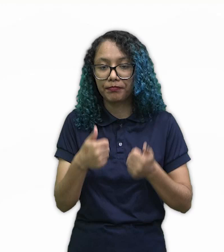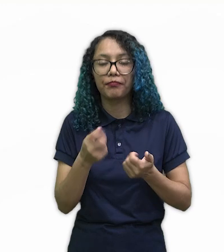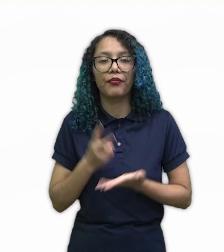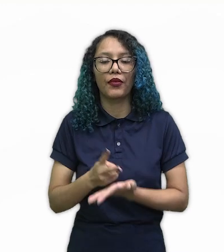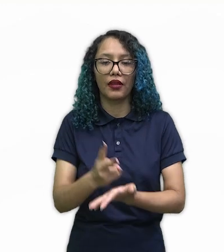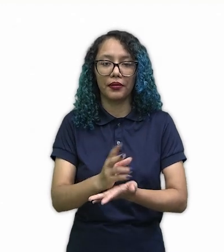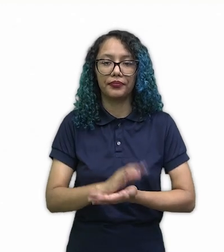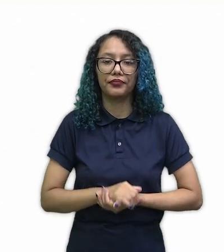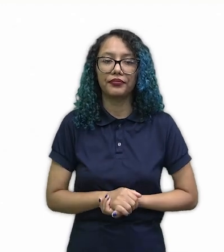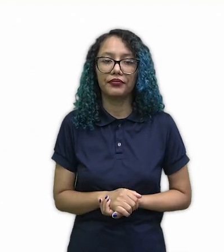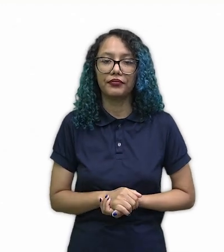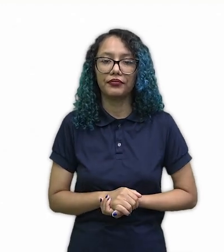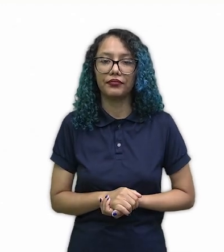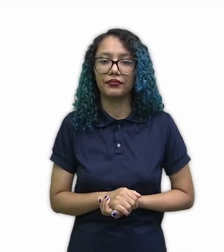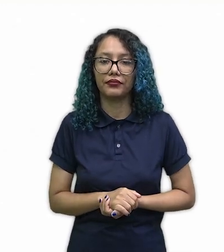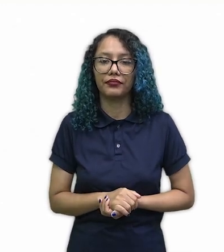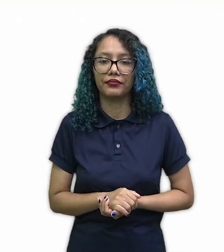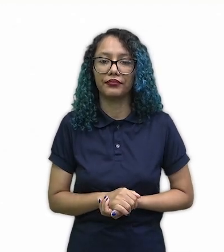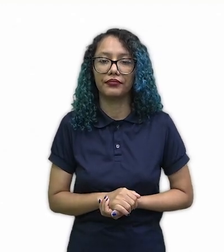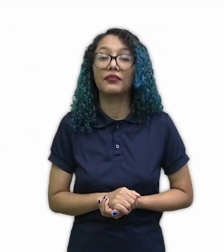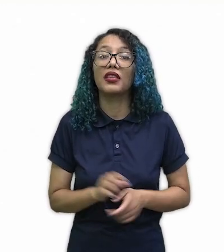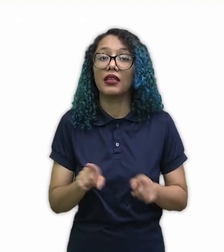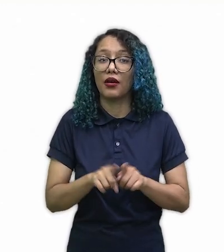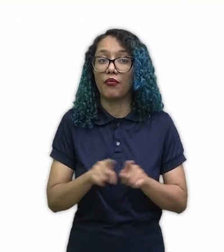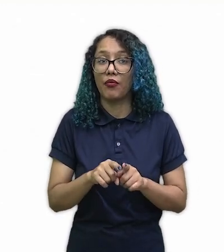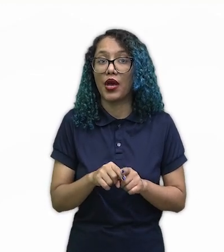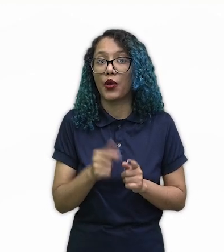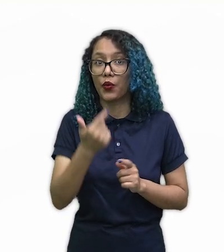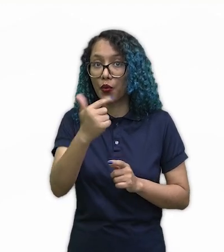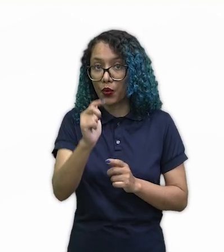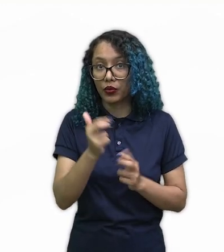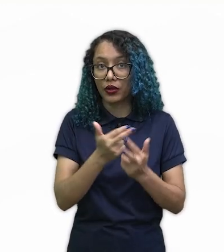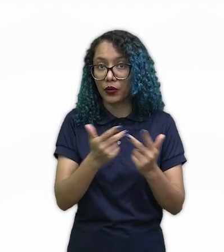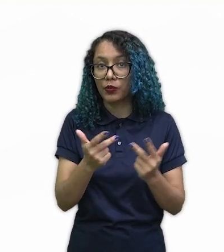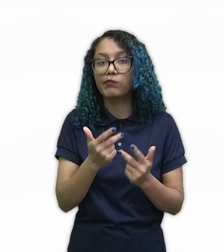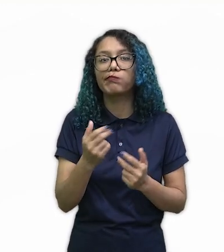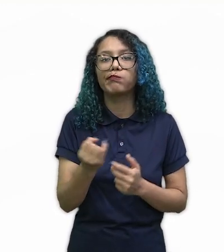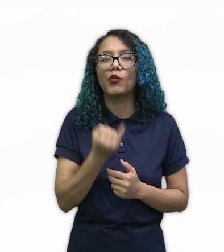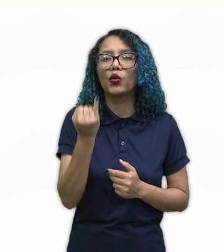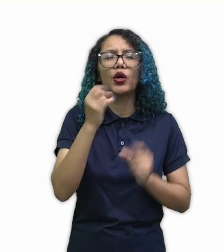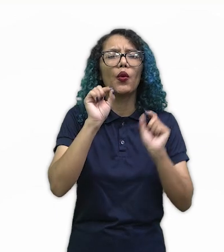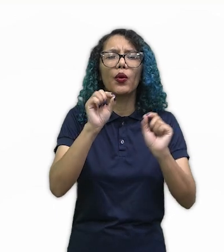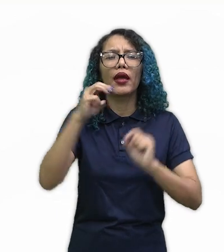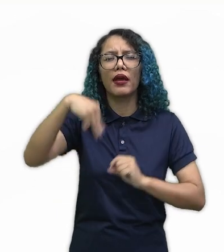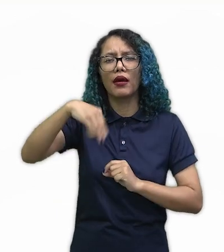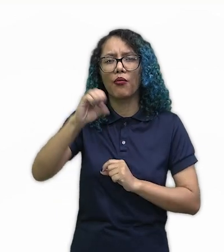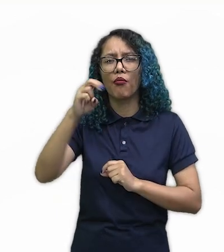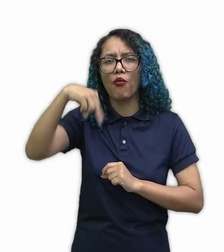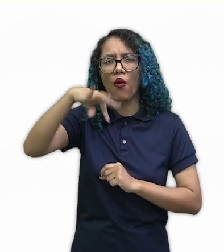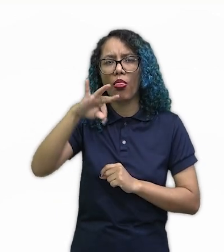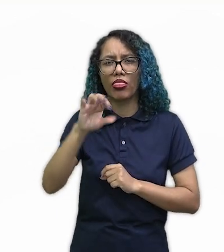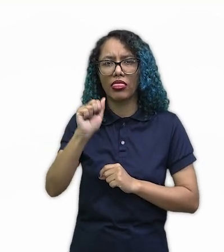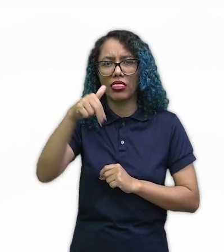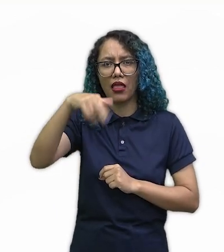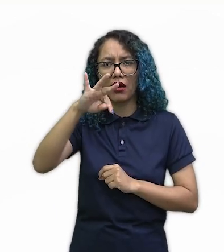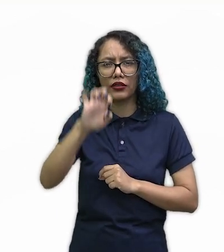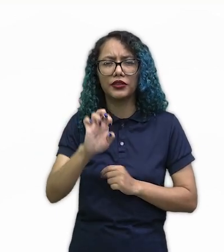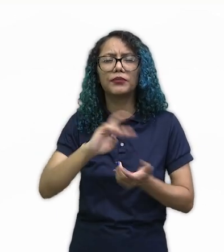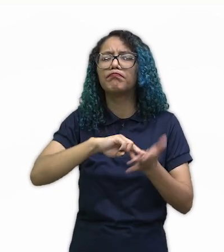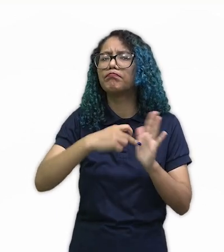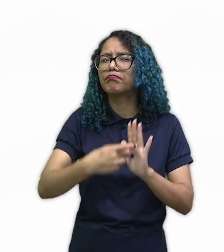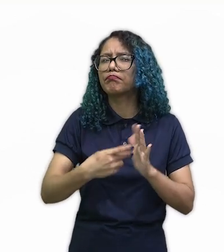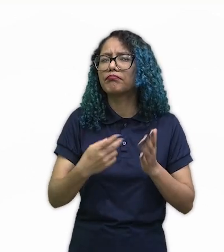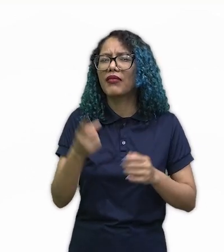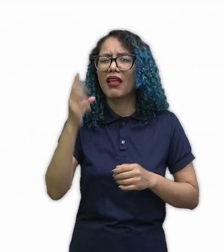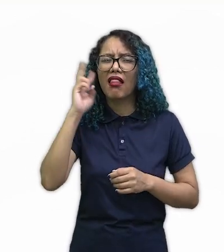frente então. Falando de coisas importantes, nós temos aí também o montante. O que é o montante? Lembra